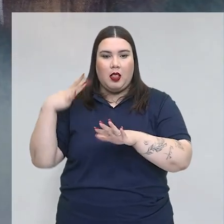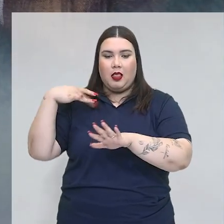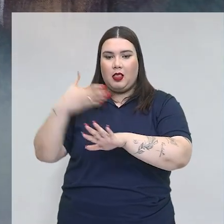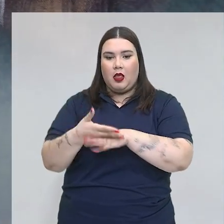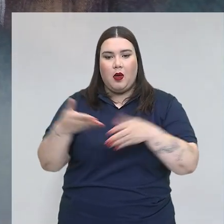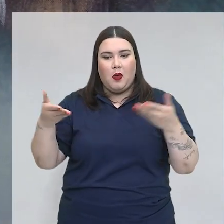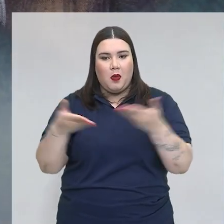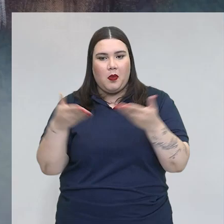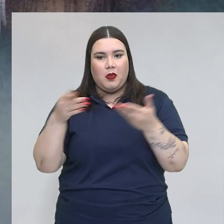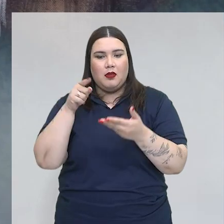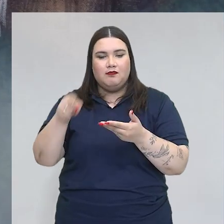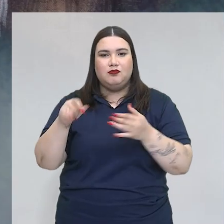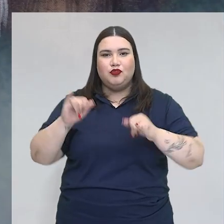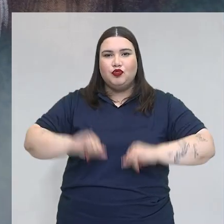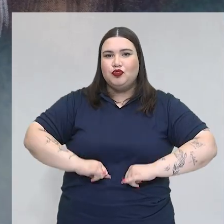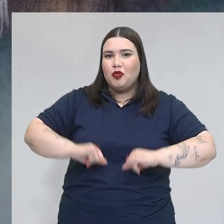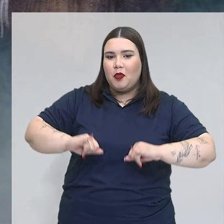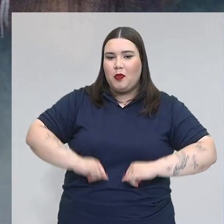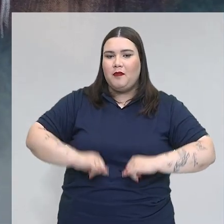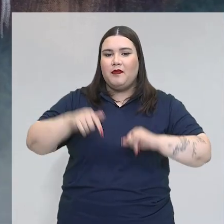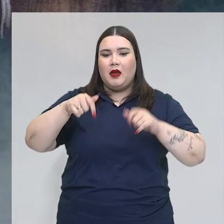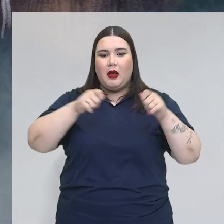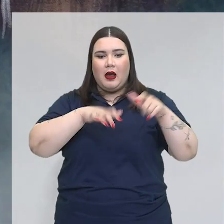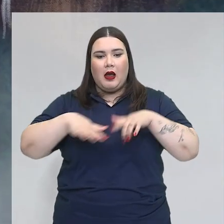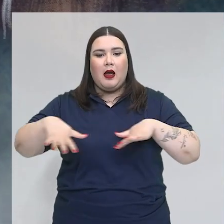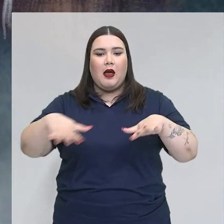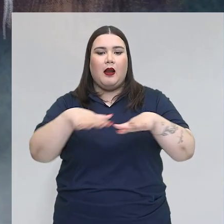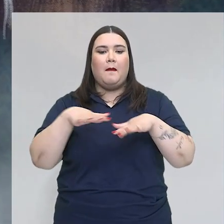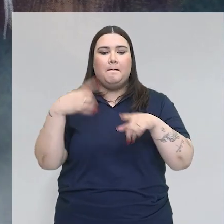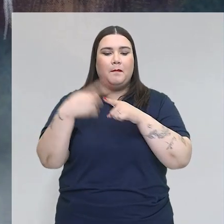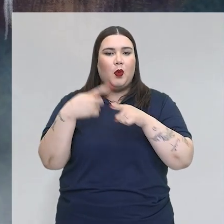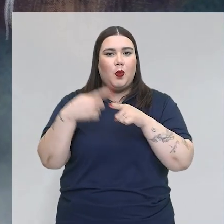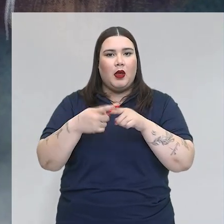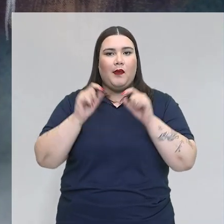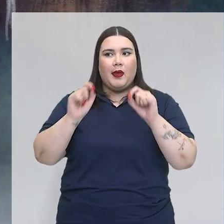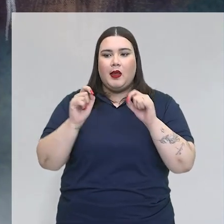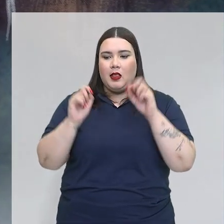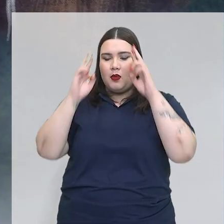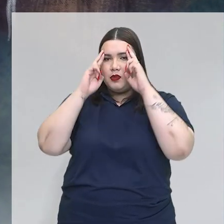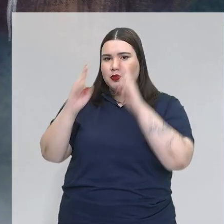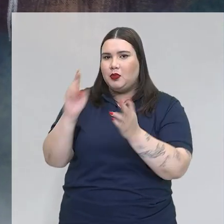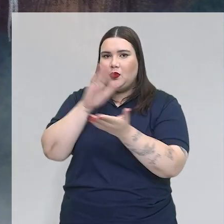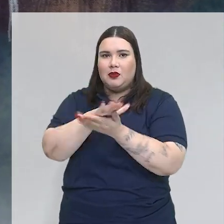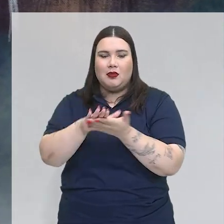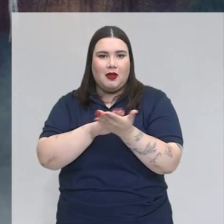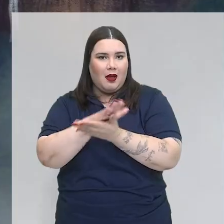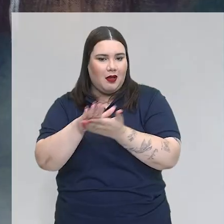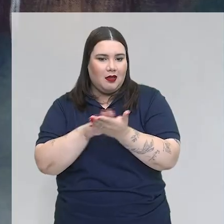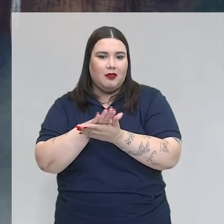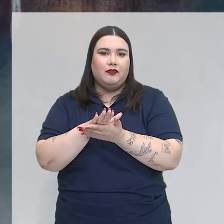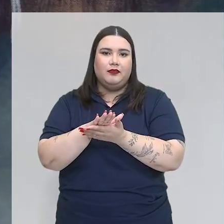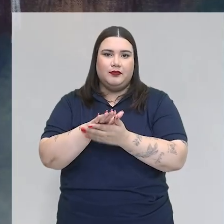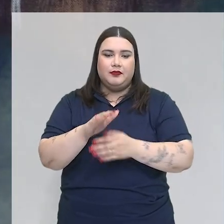o monte chora pelas desgraças passadas, lembrando a todos do sagrado que foi violado.